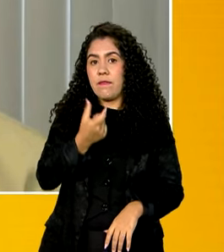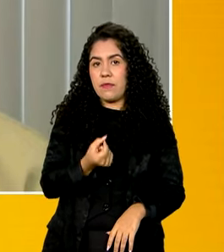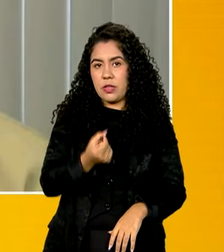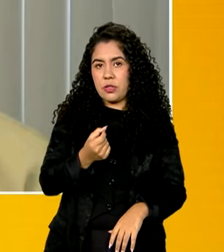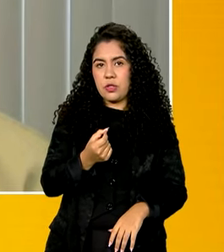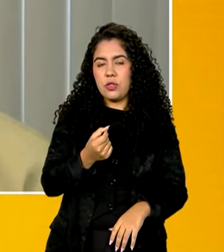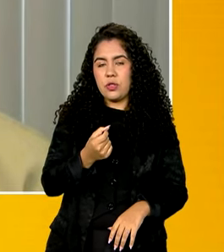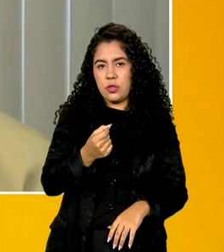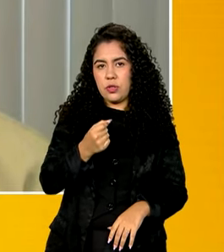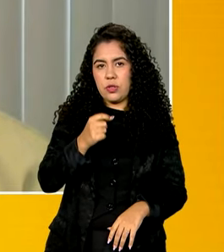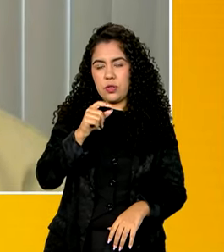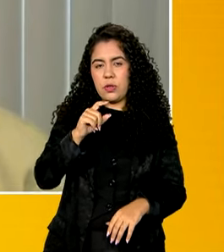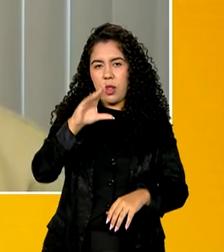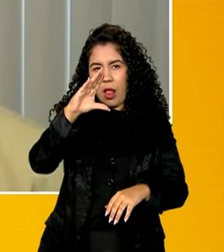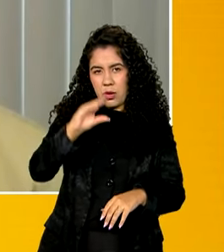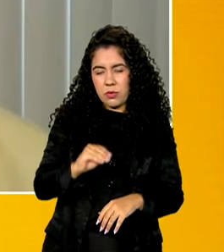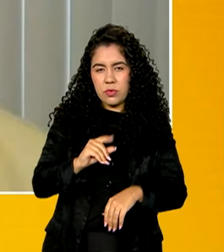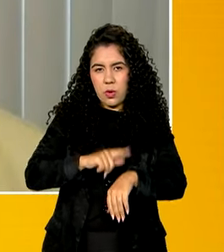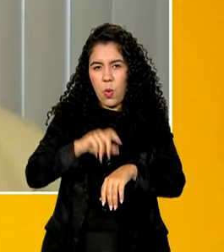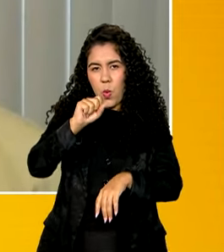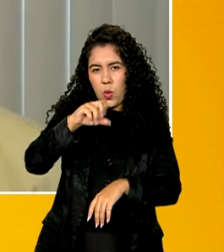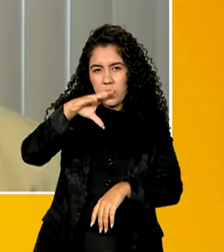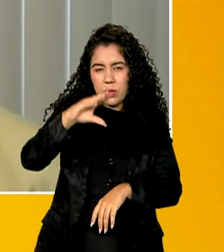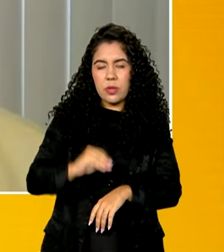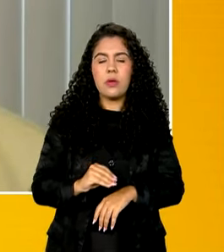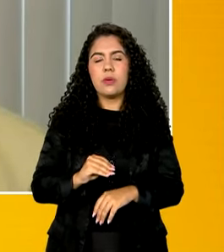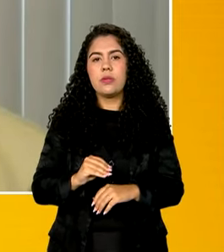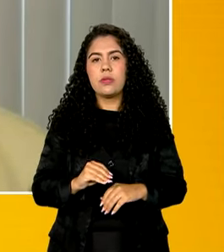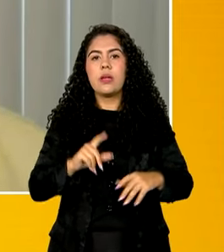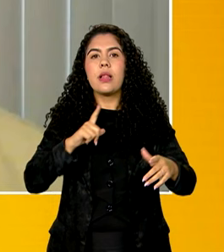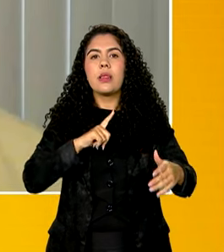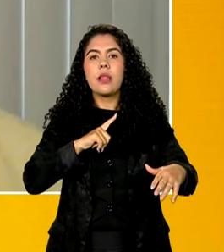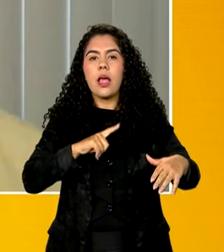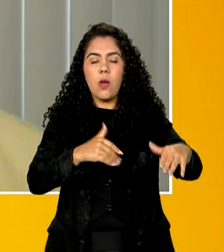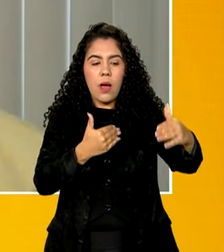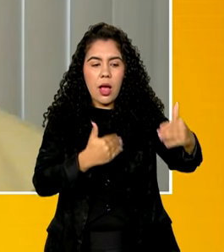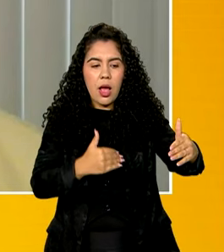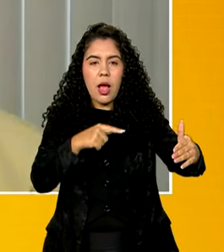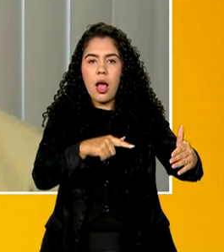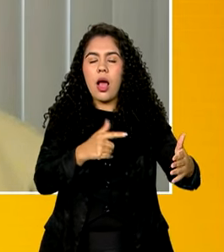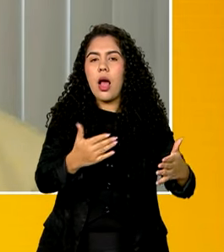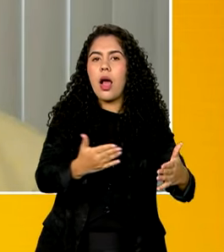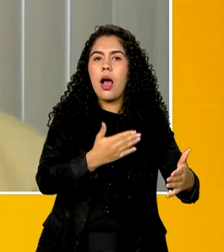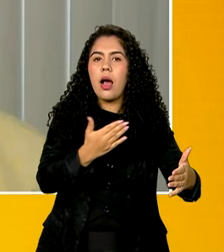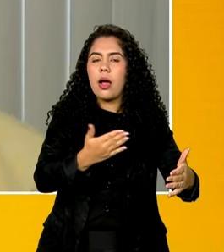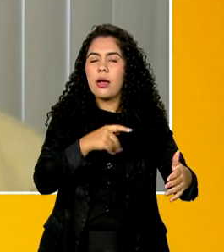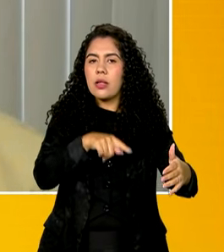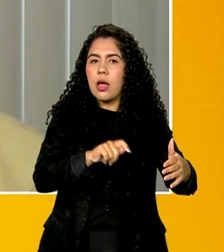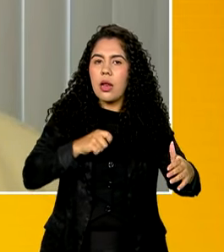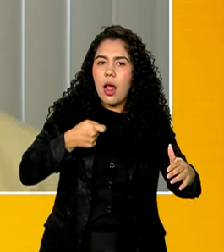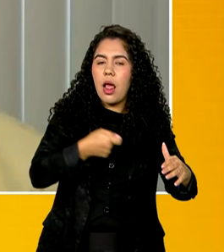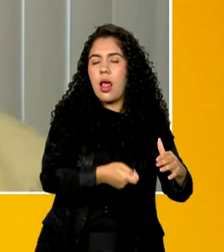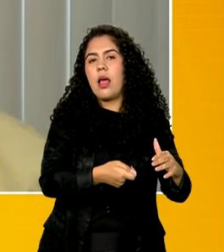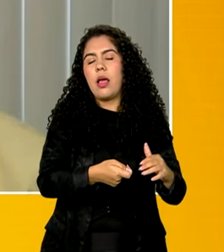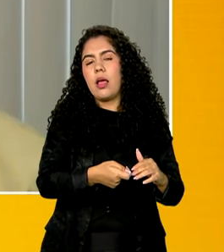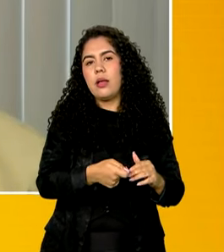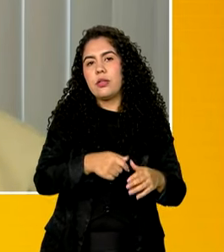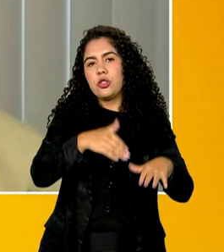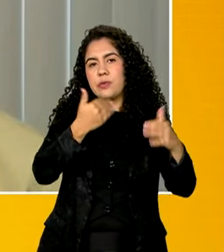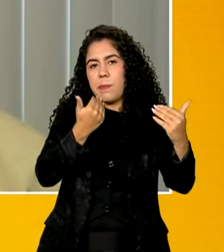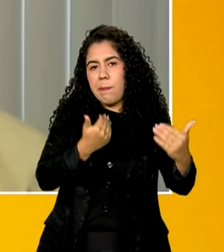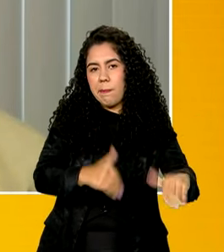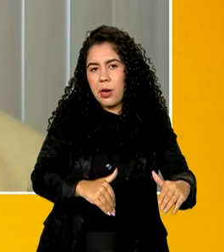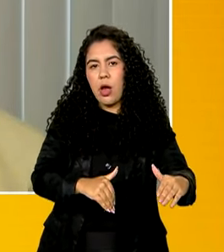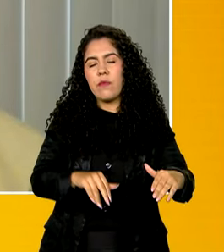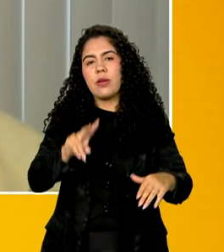ter acesso ao caderno de provas. É importante dizer que não é o caderno dele, é o caderno, vamos dizer, a base, né? O caderno de provas que